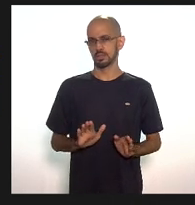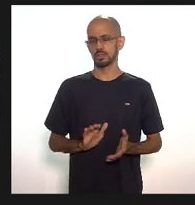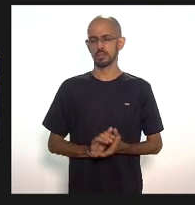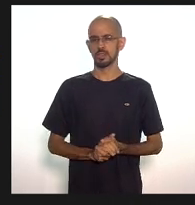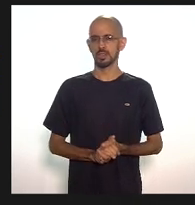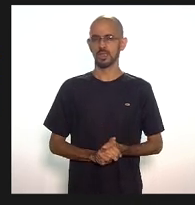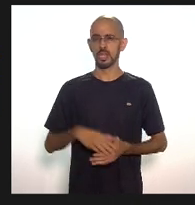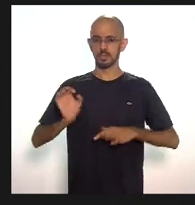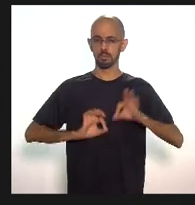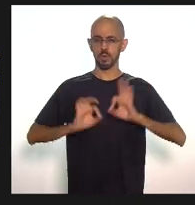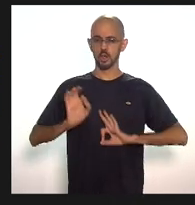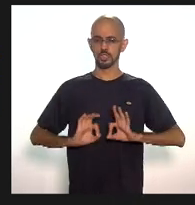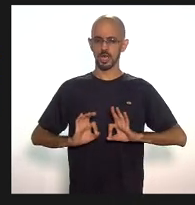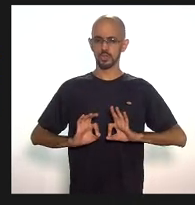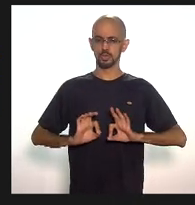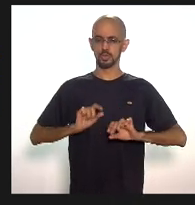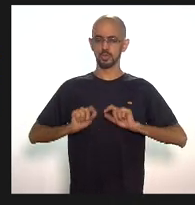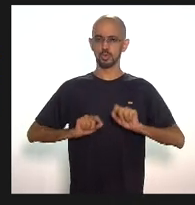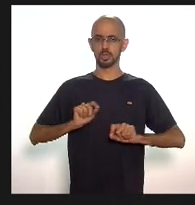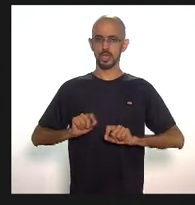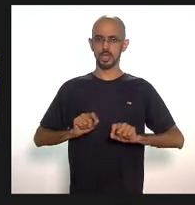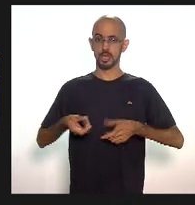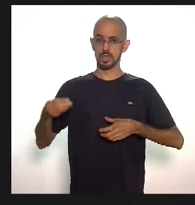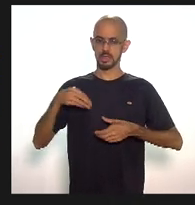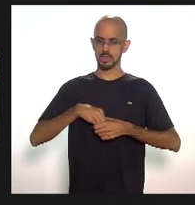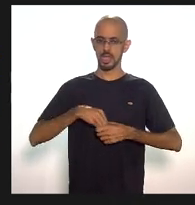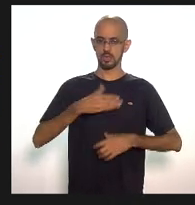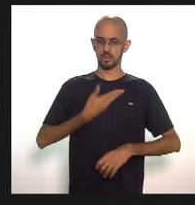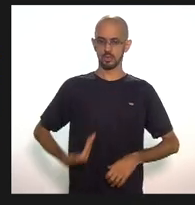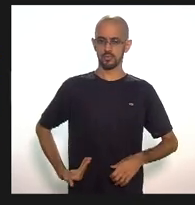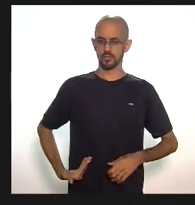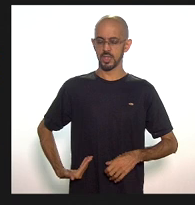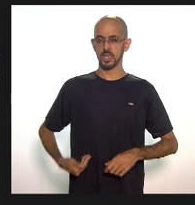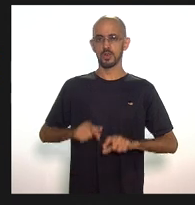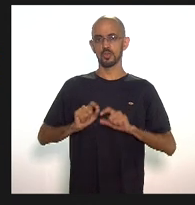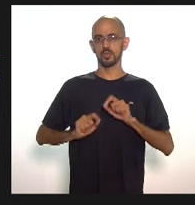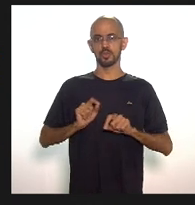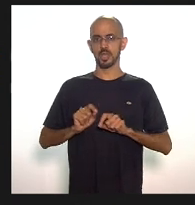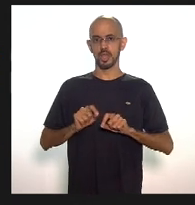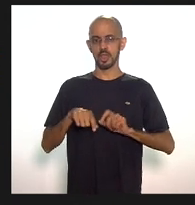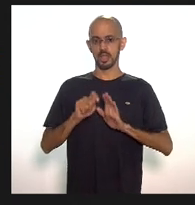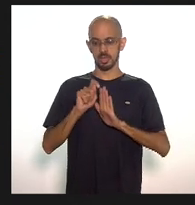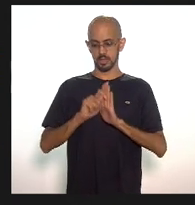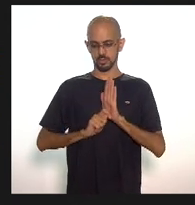Esse projeto, assim, até dentro do governo, sabe, ele está longe de ser um texto